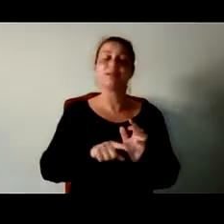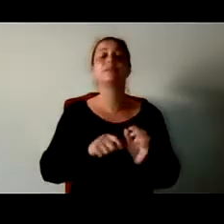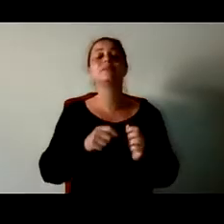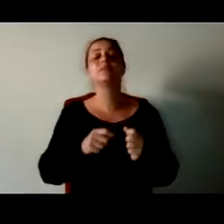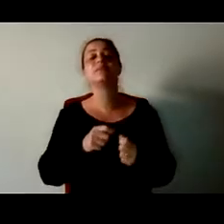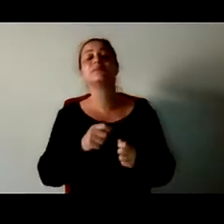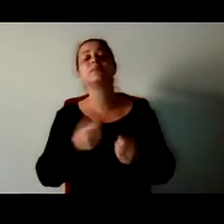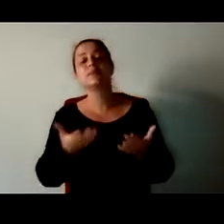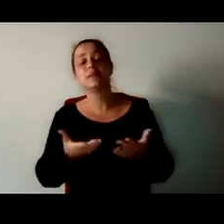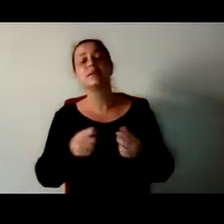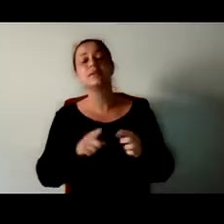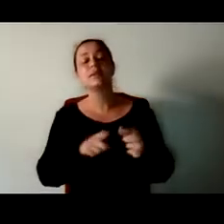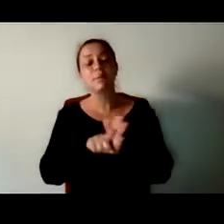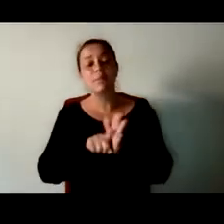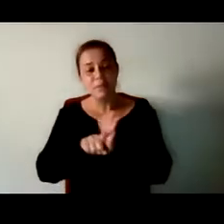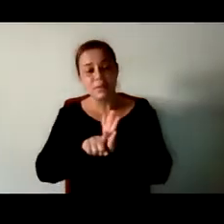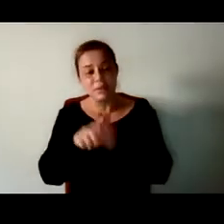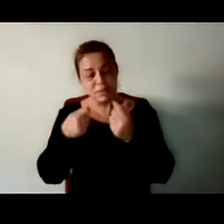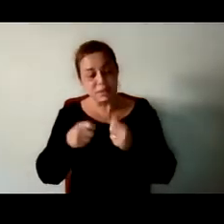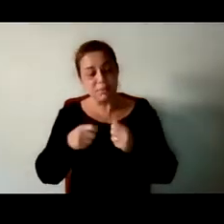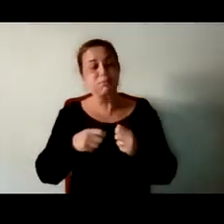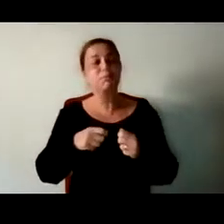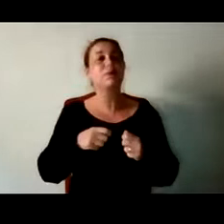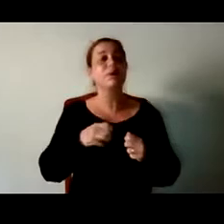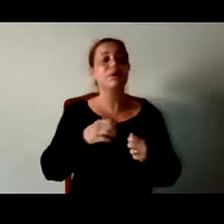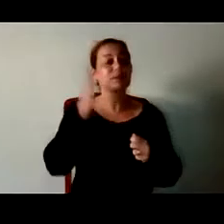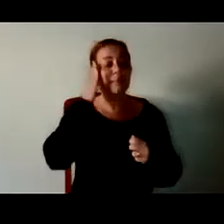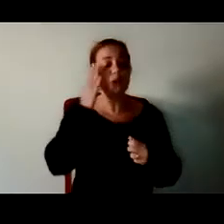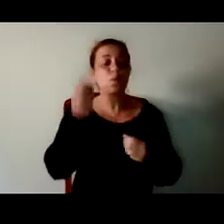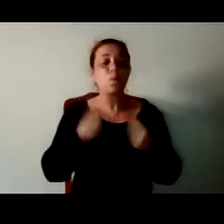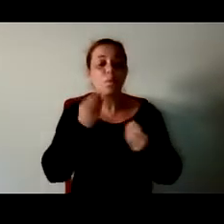de forma da pesquisa de satisfação.